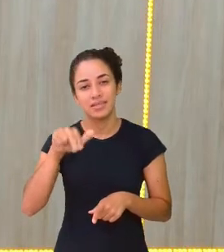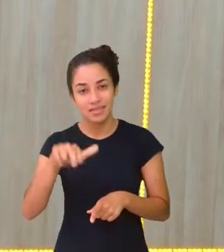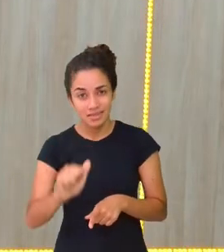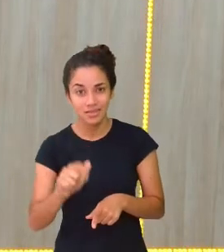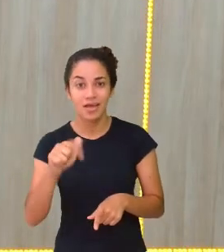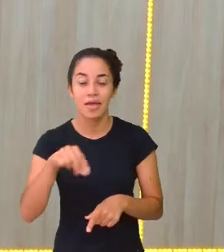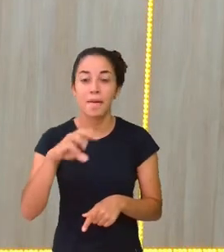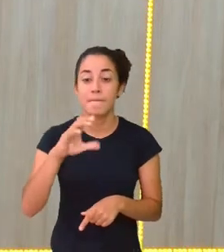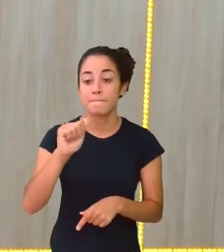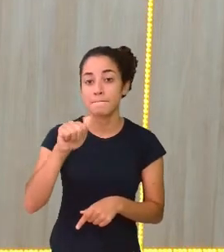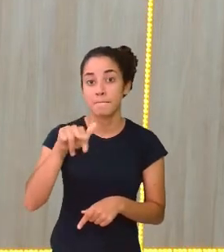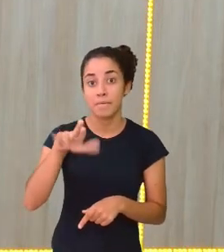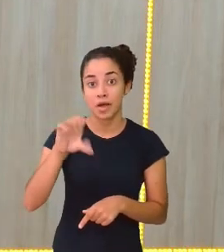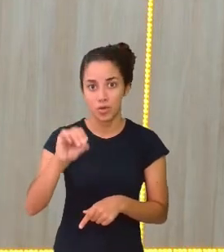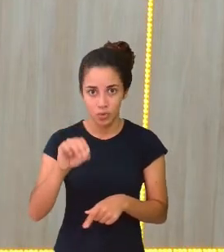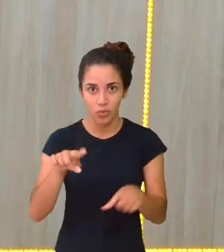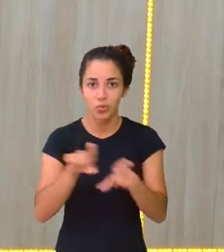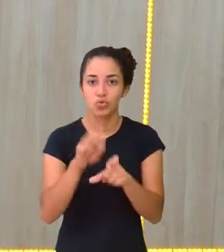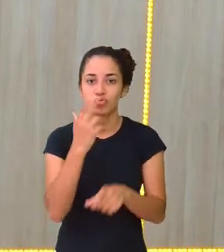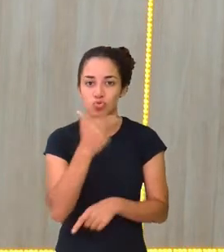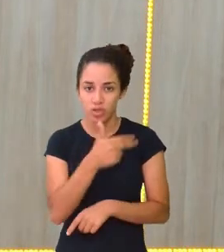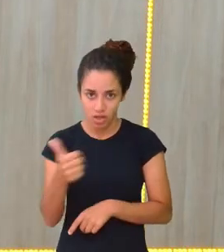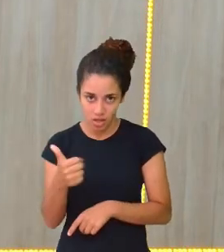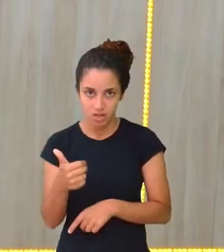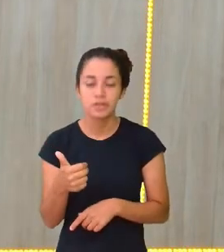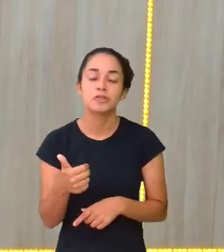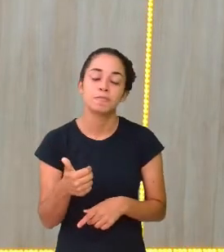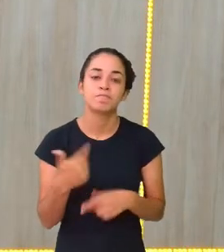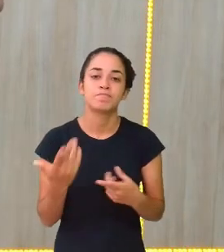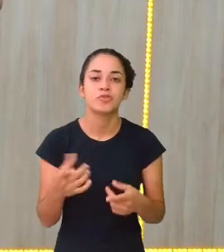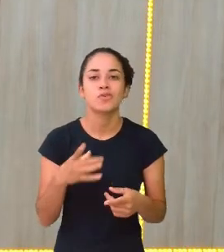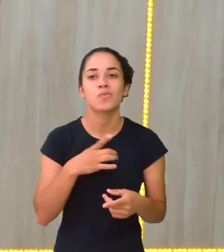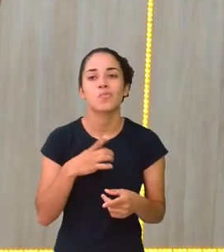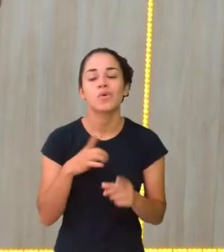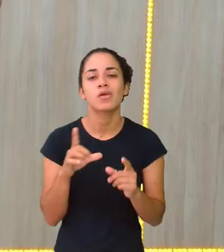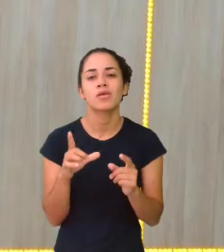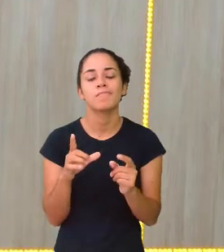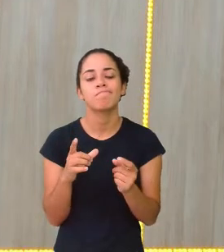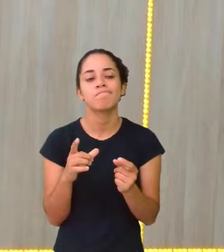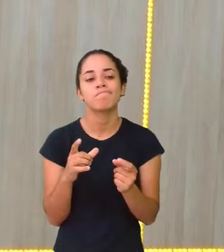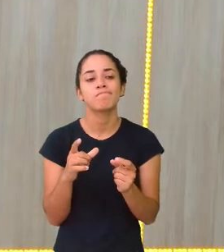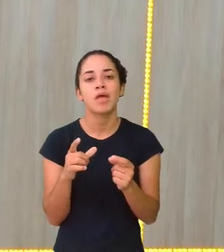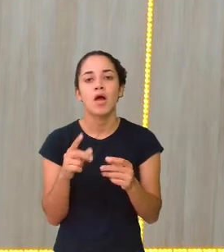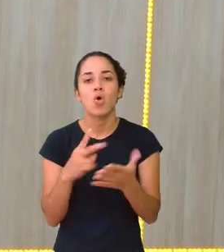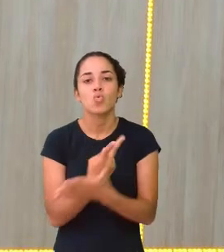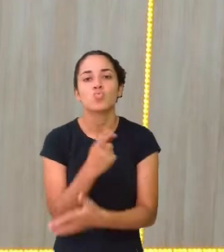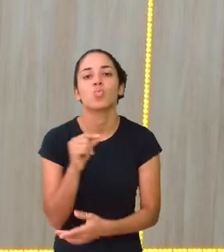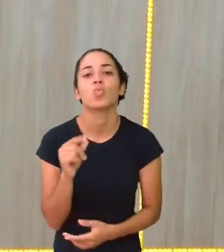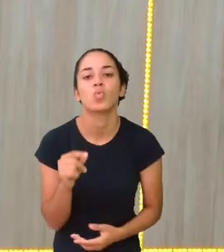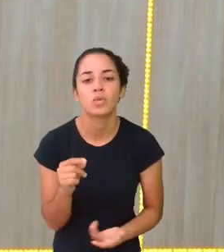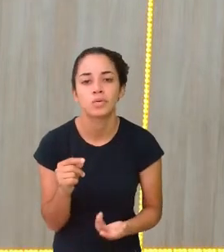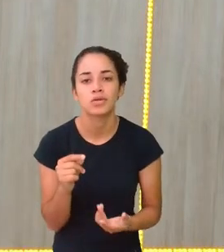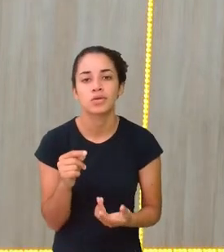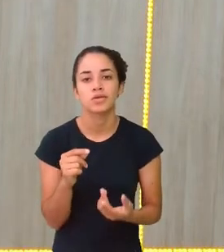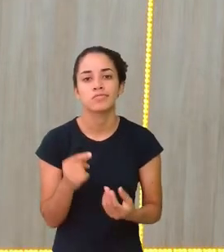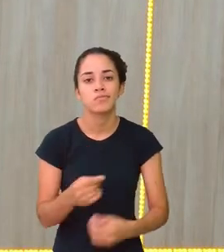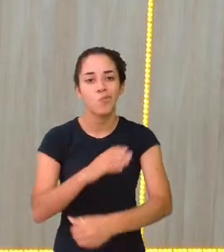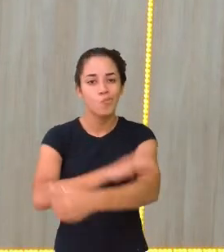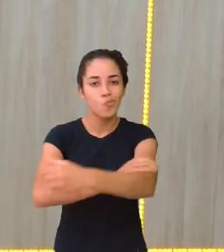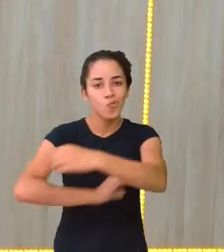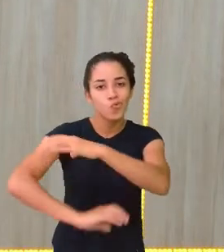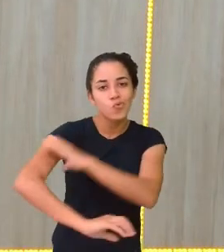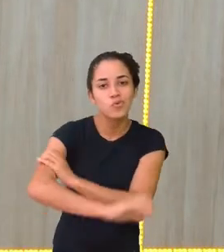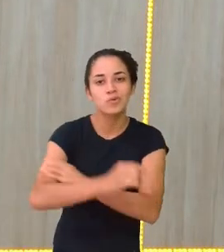E esses nutrientes são considerados nutrientes plásticos, são aqueles que vão fornecer condições para os nossos músculos,